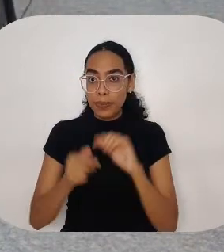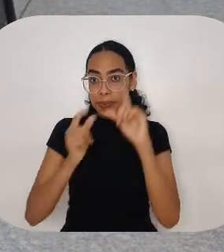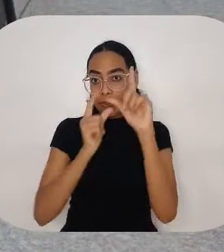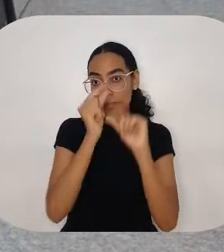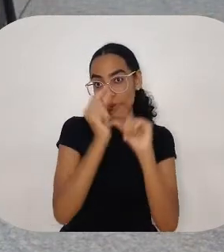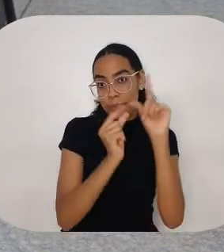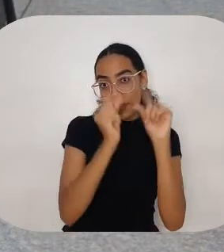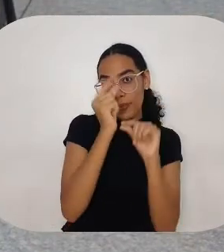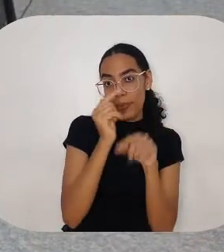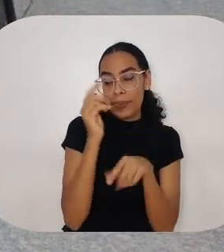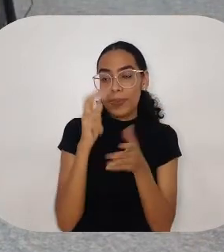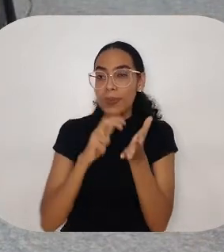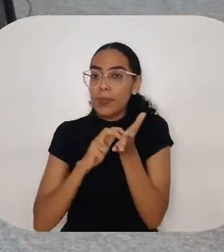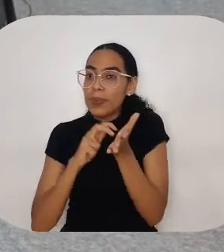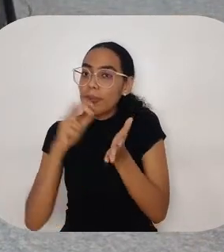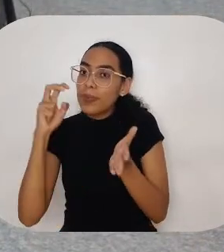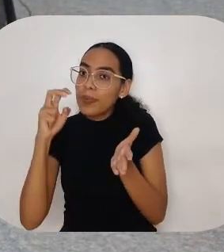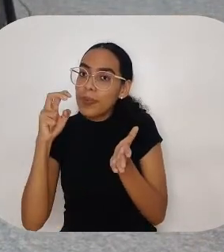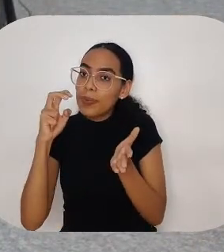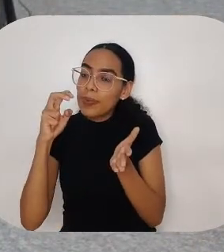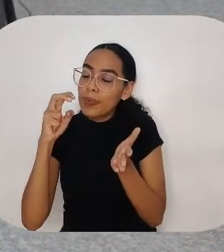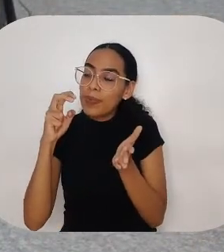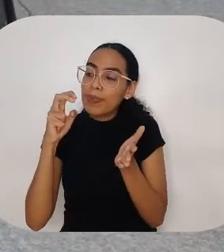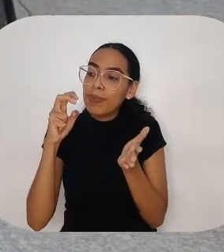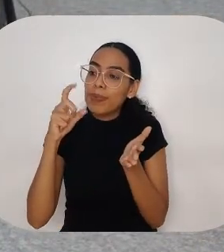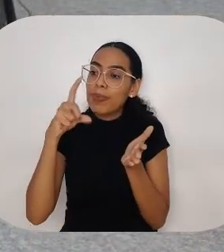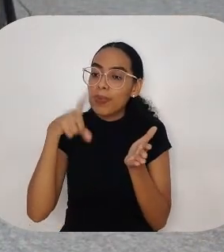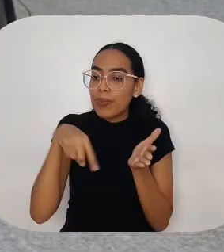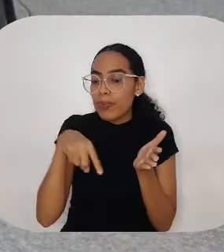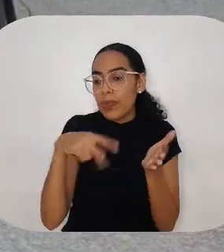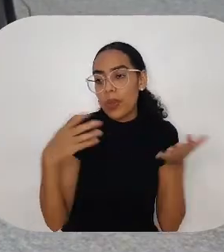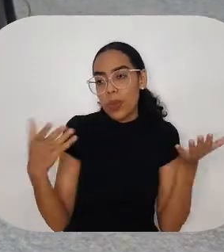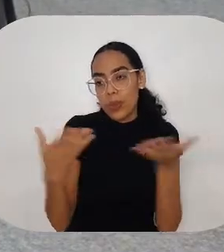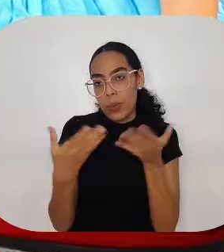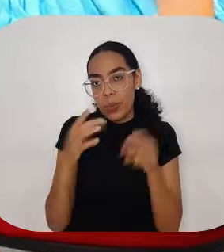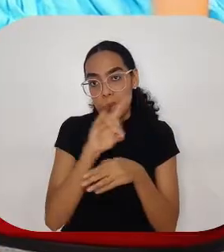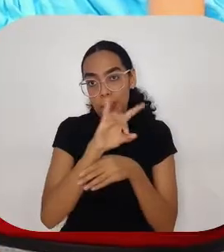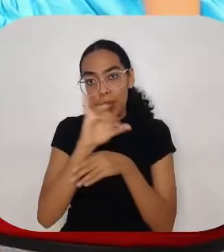Estrela da manhã, nasci para ser seu